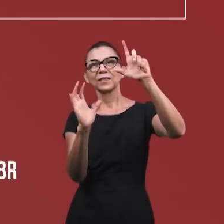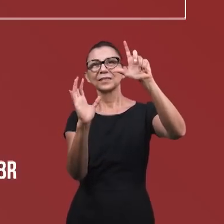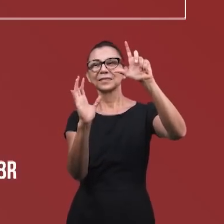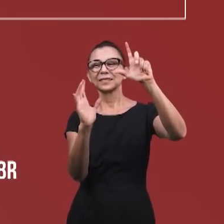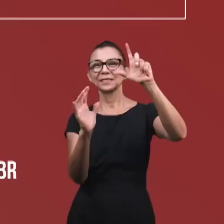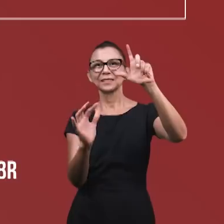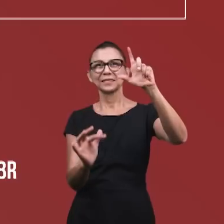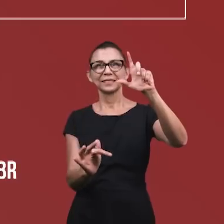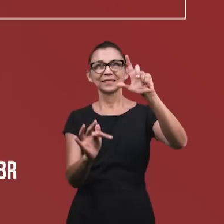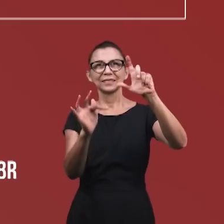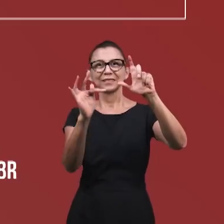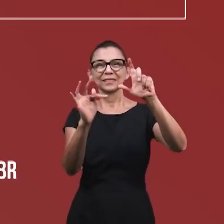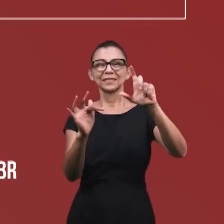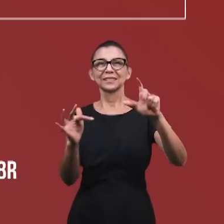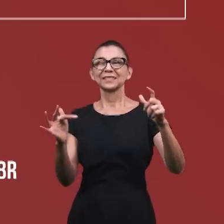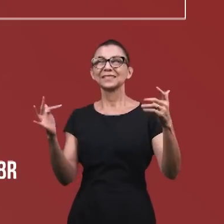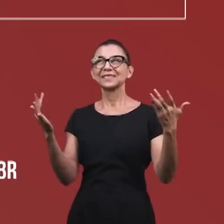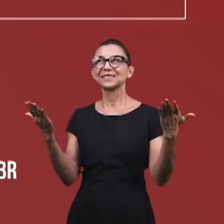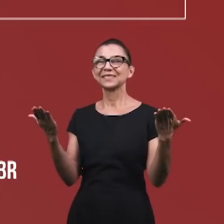em mim